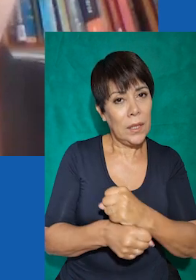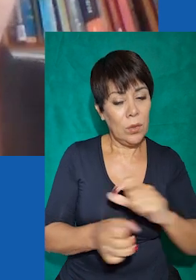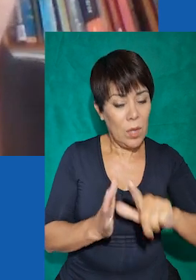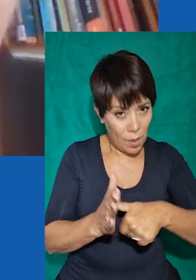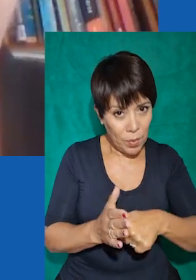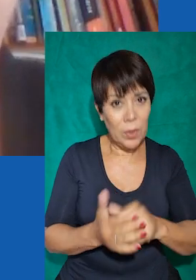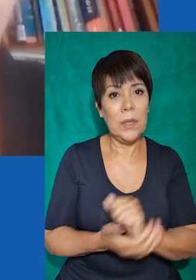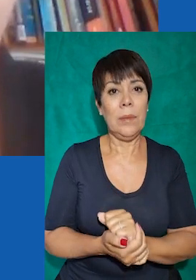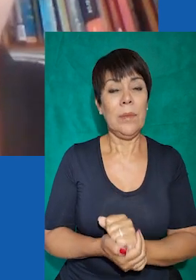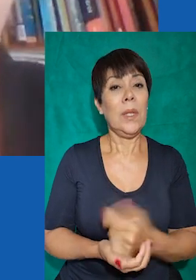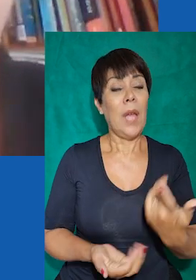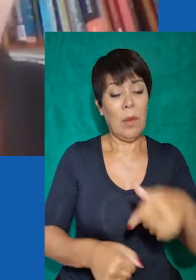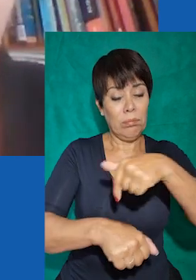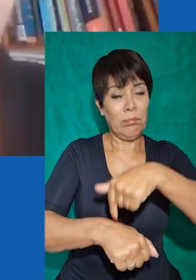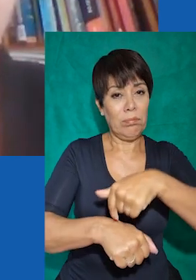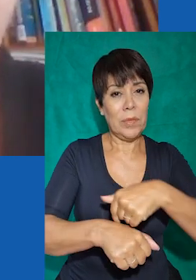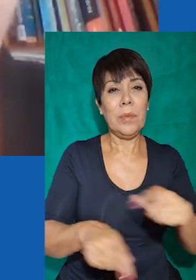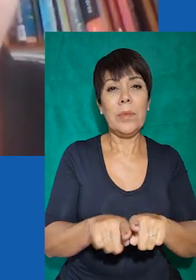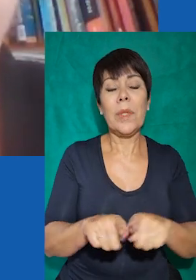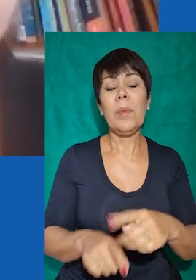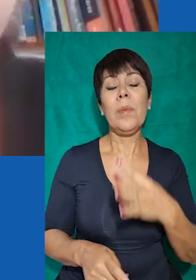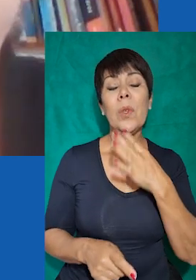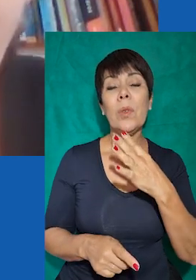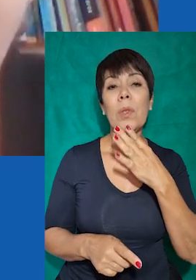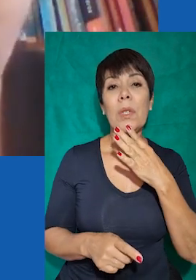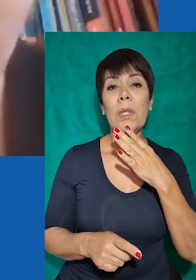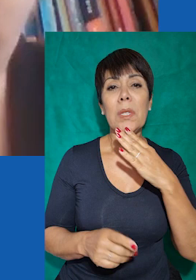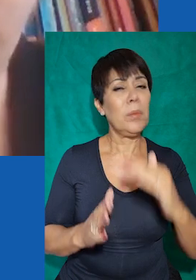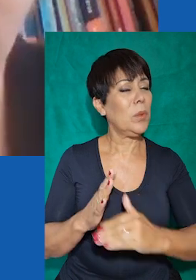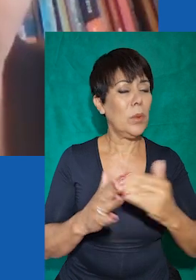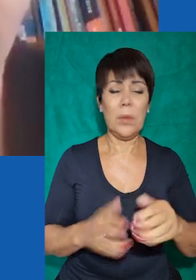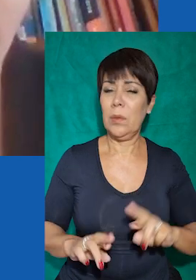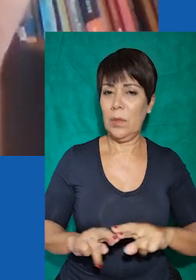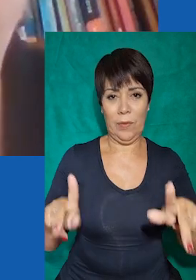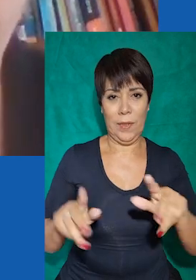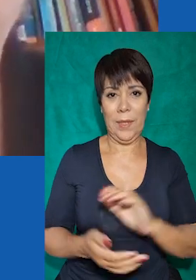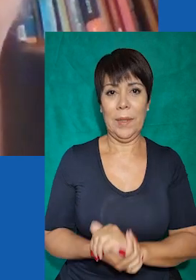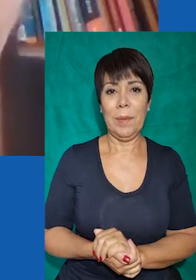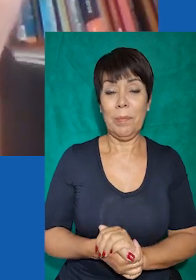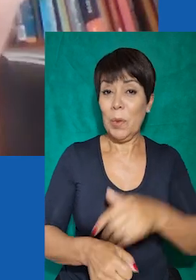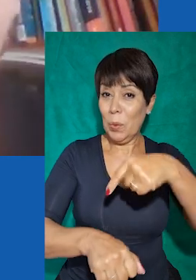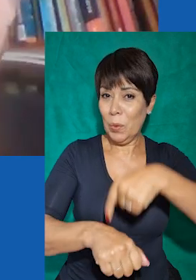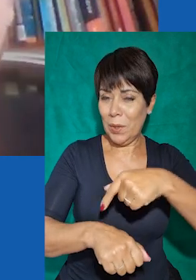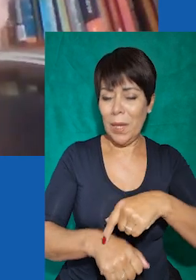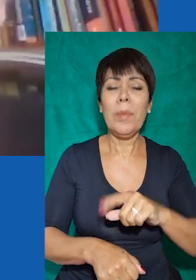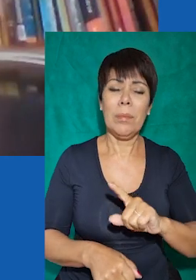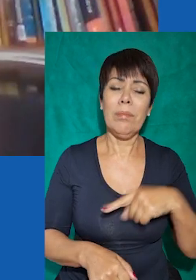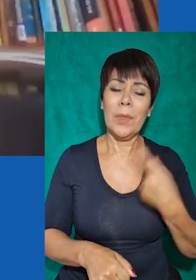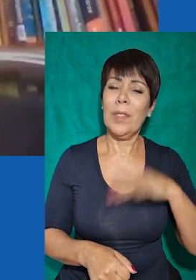Juruna, um momento e um reconhecimento totalmente diferentes. Bom, o momento, já